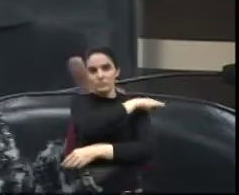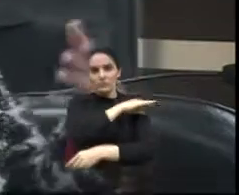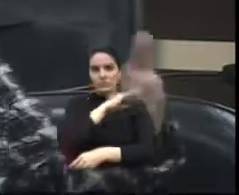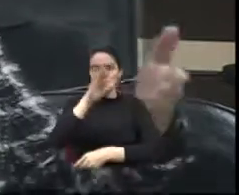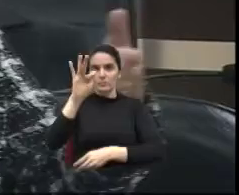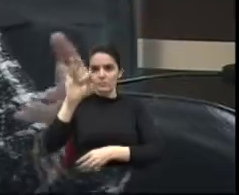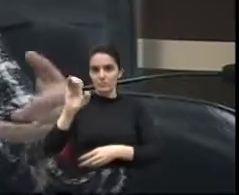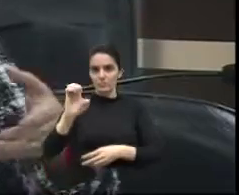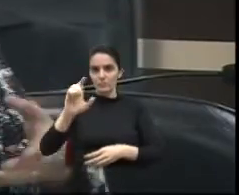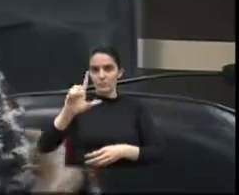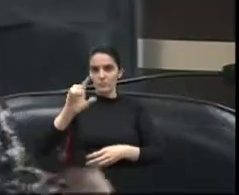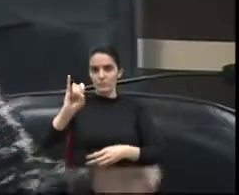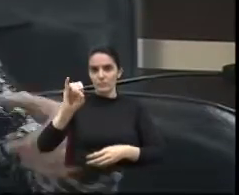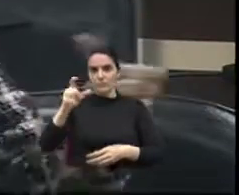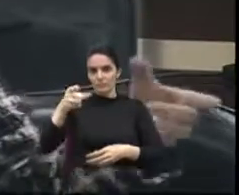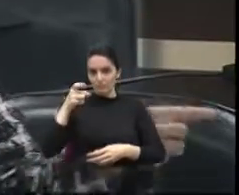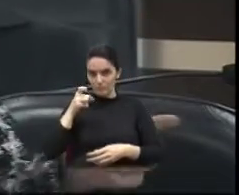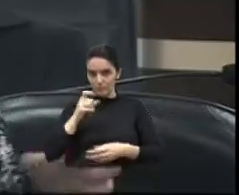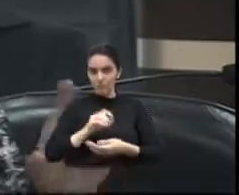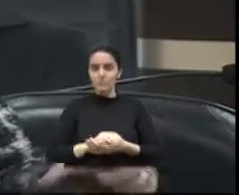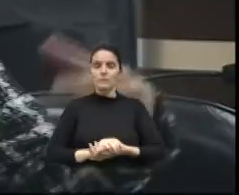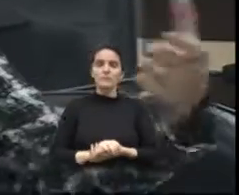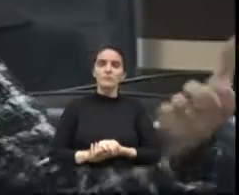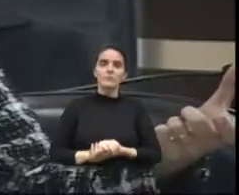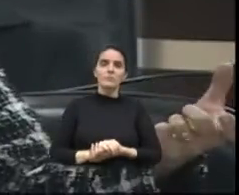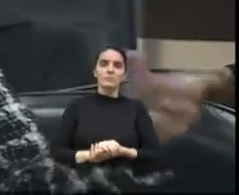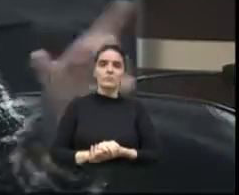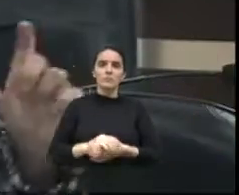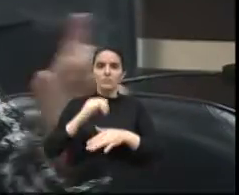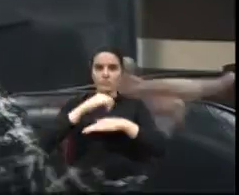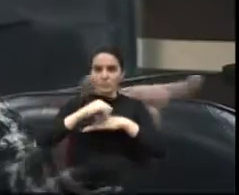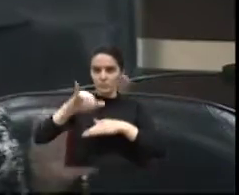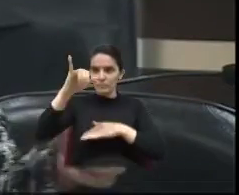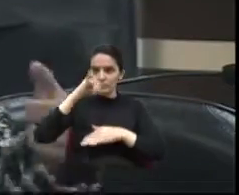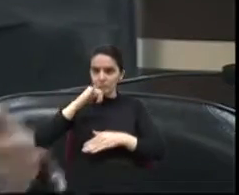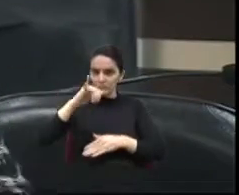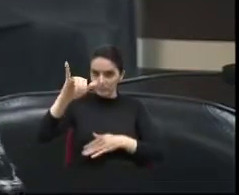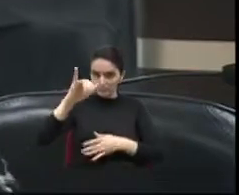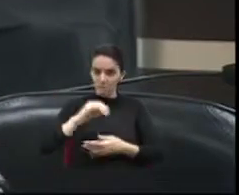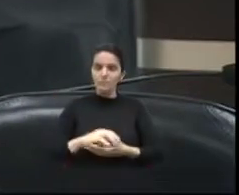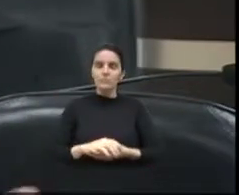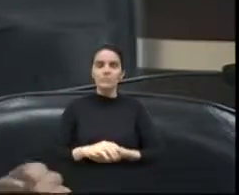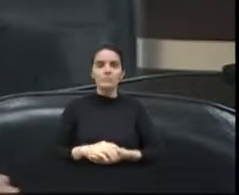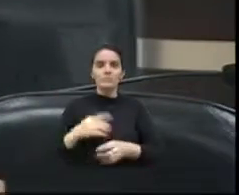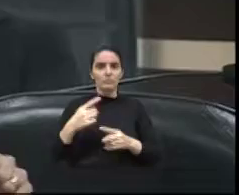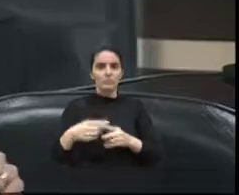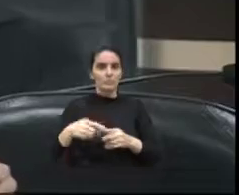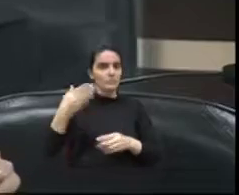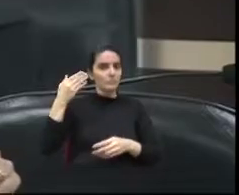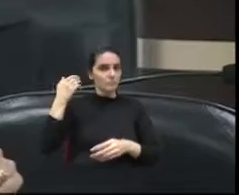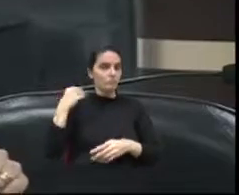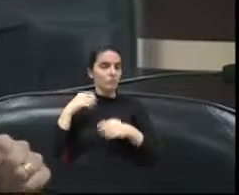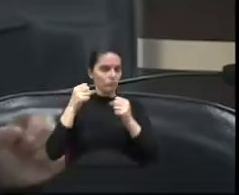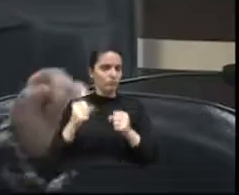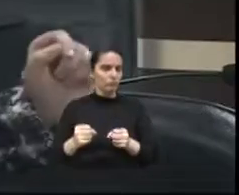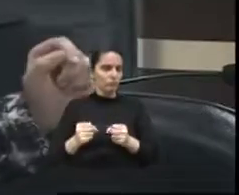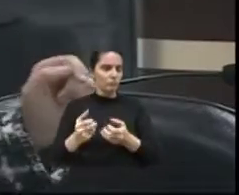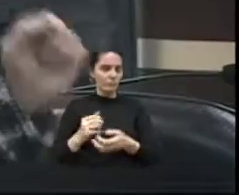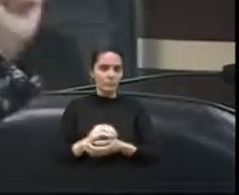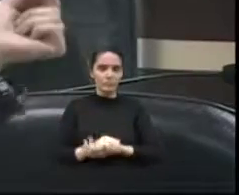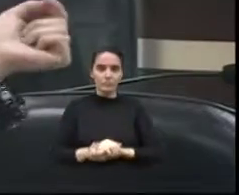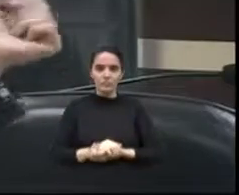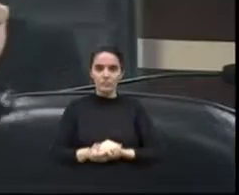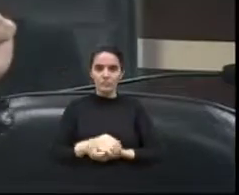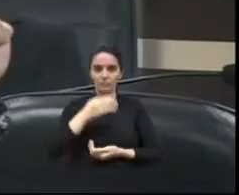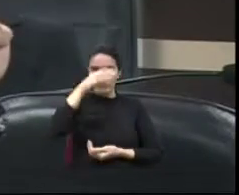quando começou a se instituir a propaganda institucional, até pela questão da época, da questão legal. Eu